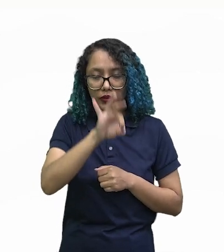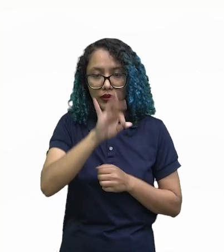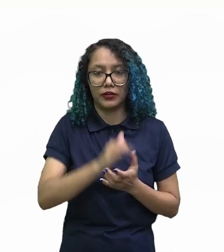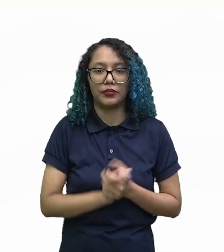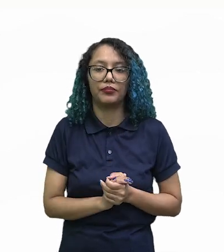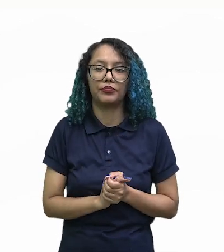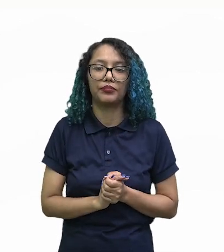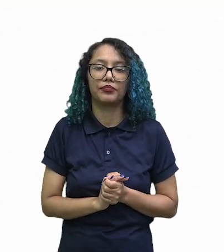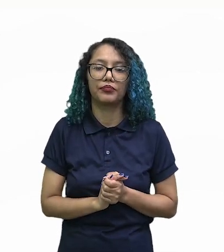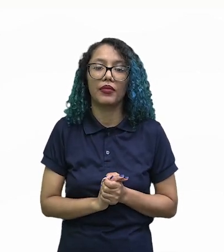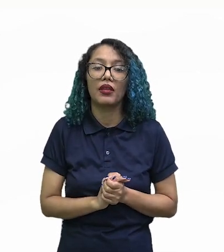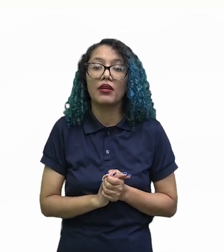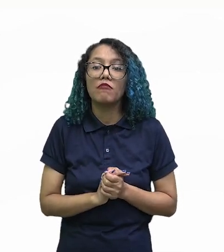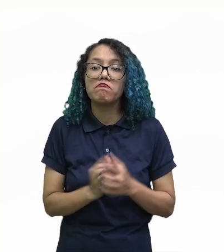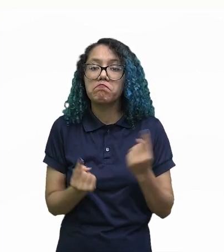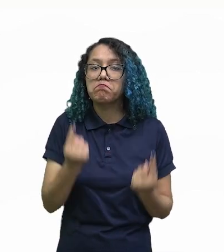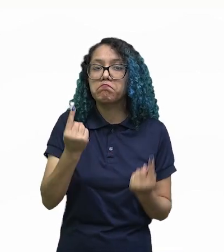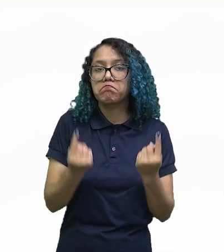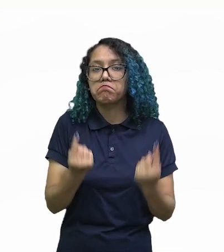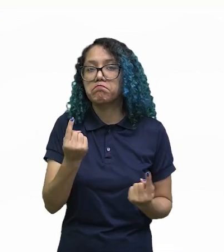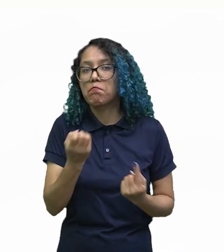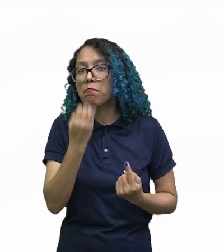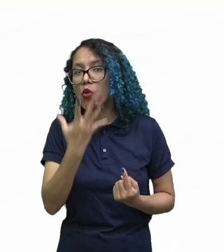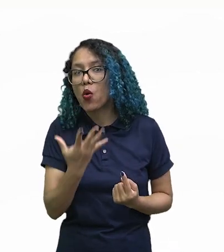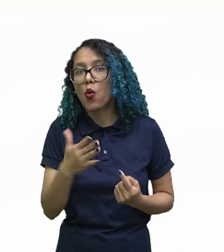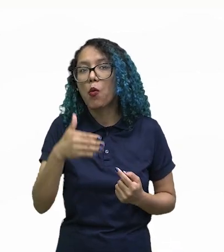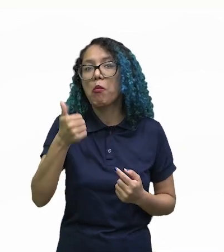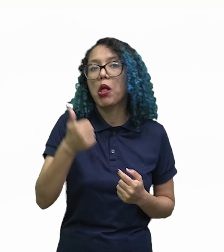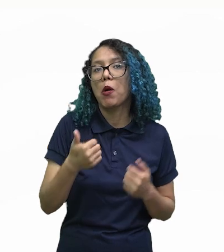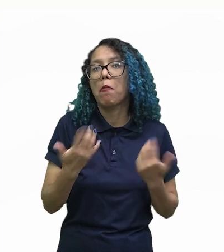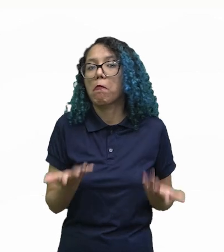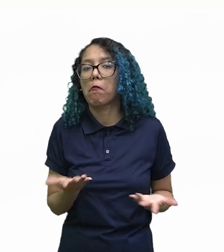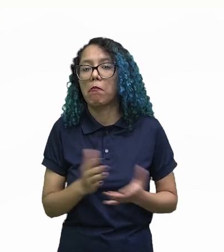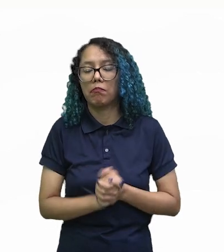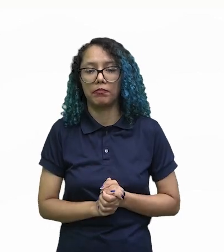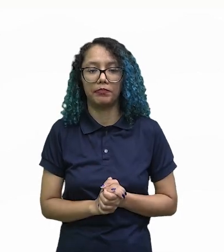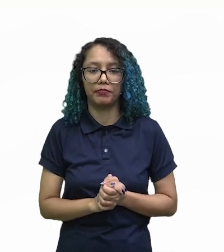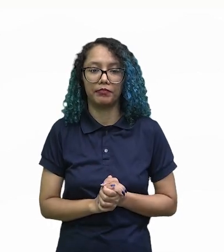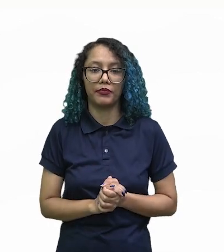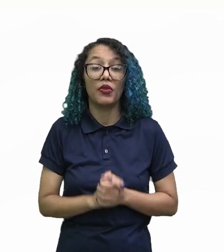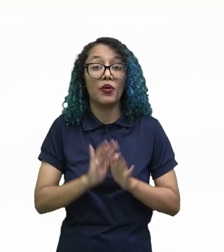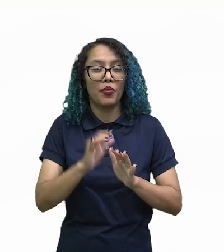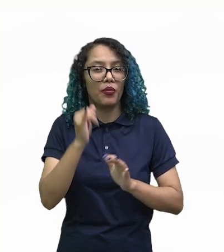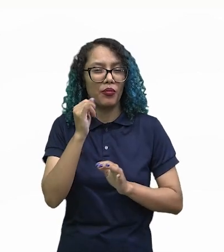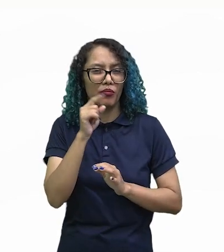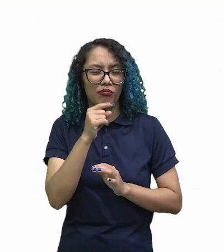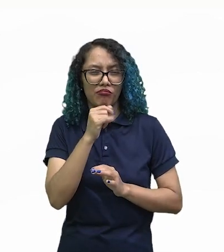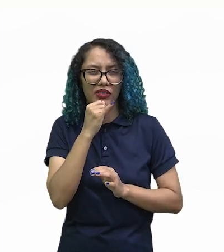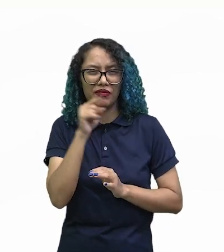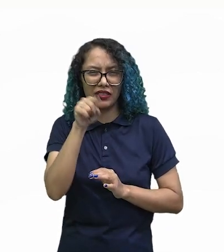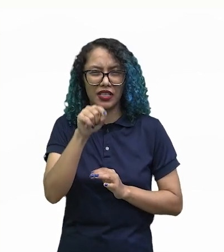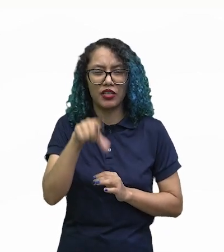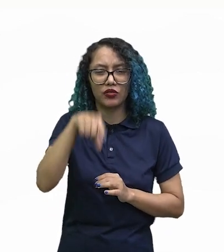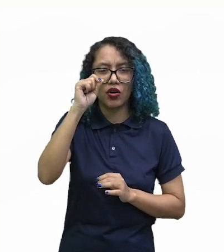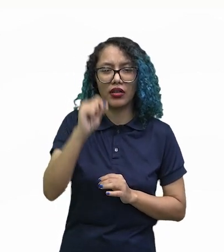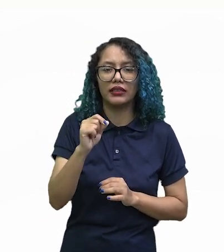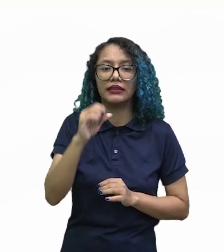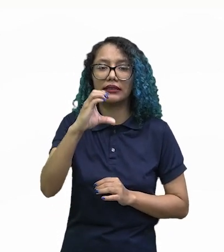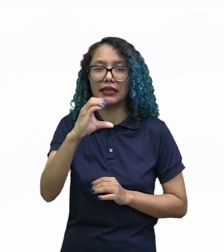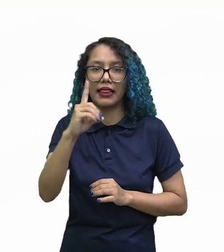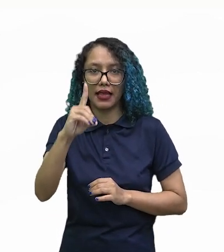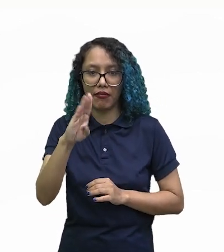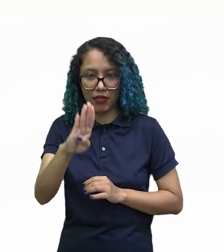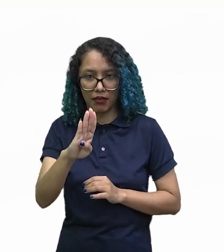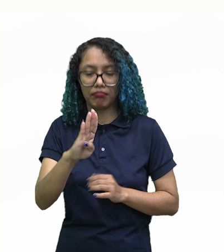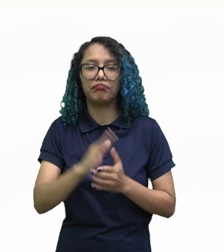2%. Qual será o melhor? Bora aqui calcular, então, um exemplo. Imagine que você vai escolher ali o CDB. E você